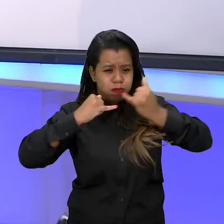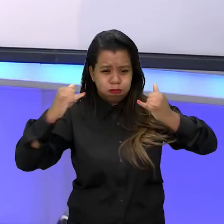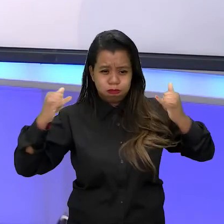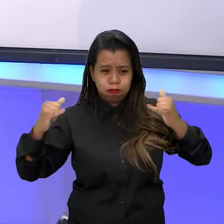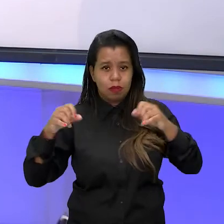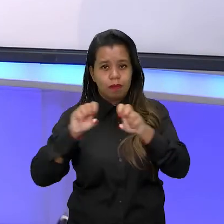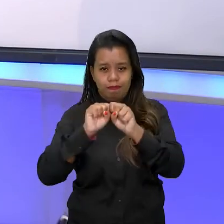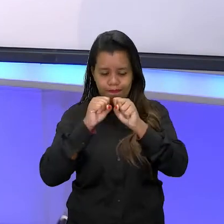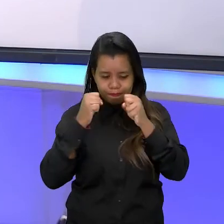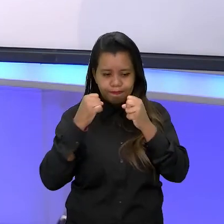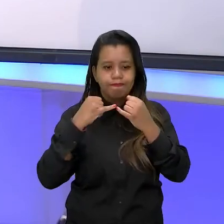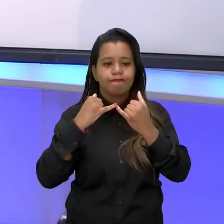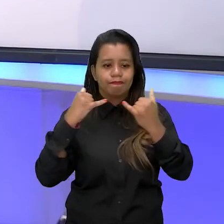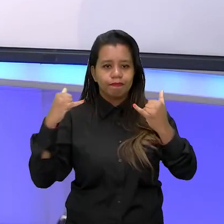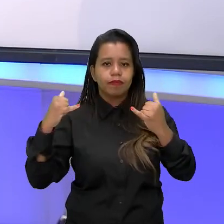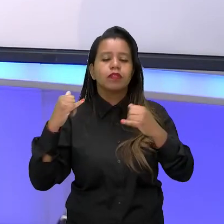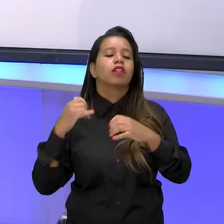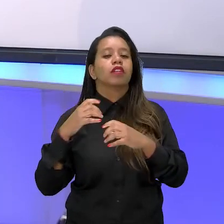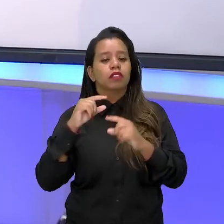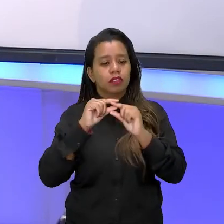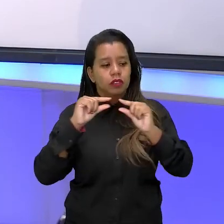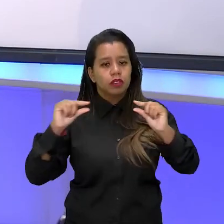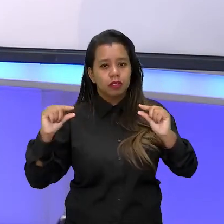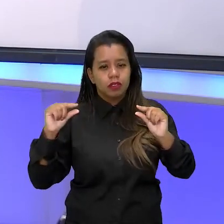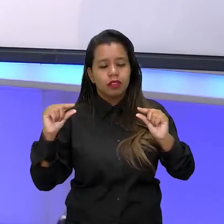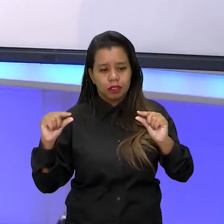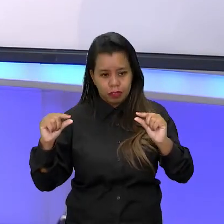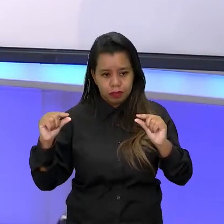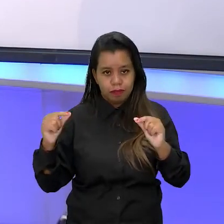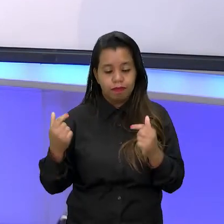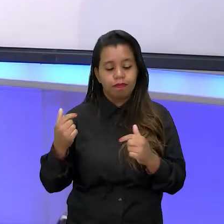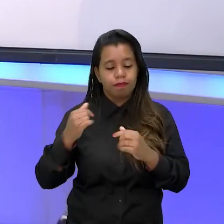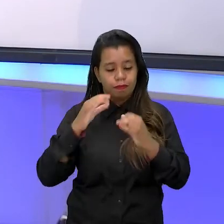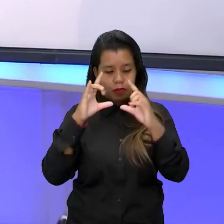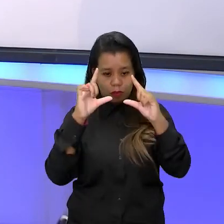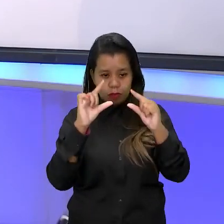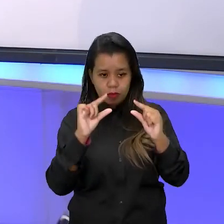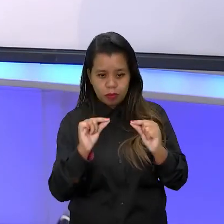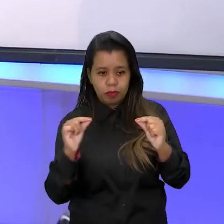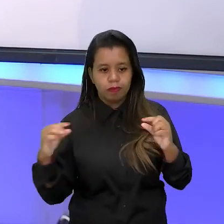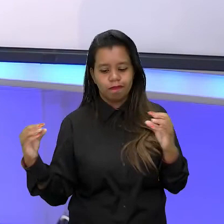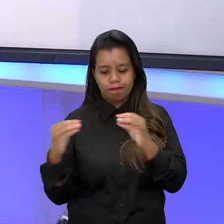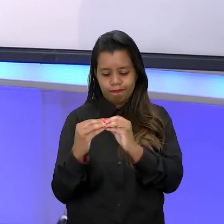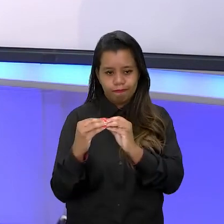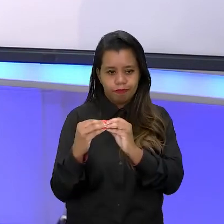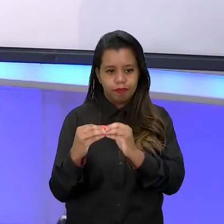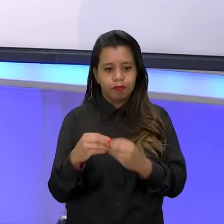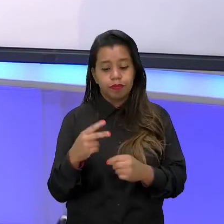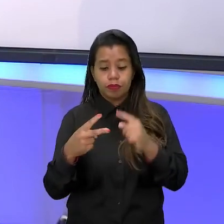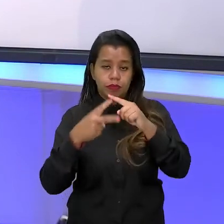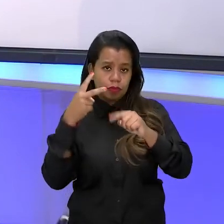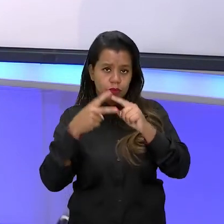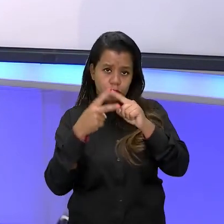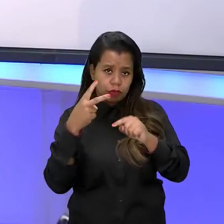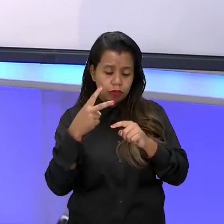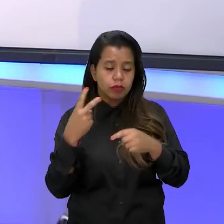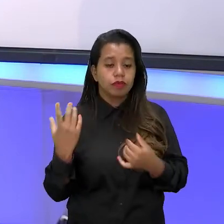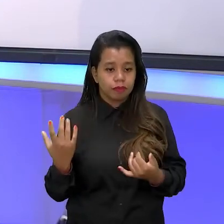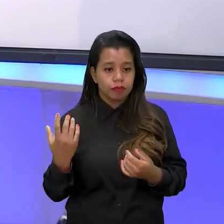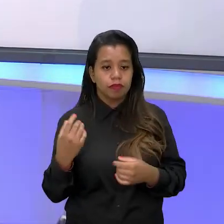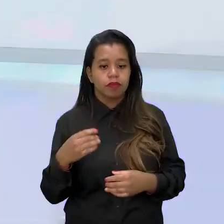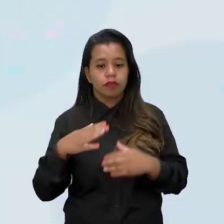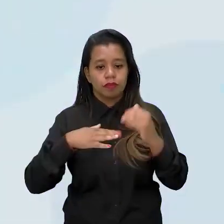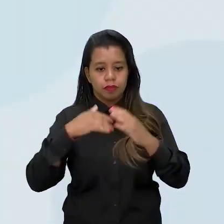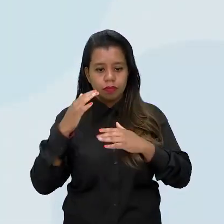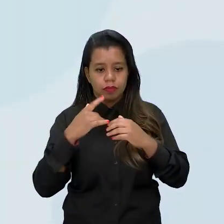você coloca um resistor anexado a ele para reduzir um pouco essa corrente. Tá bom? Esses são dois mecanismos que a gente usa. Olha